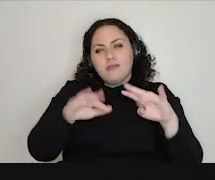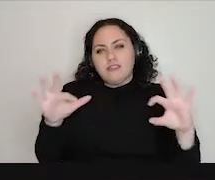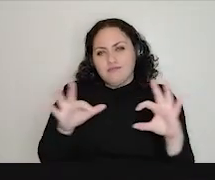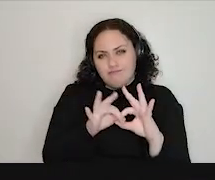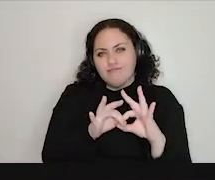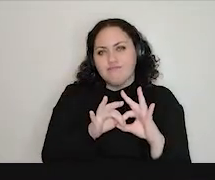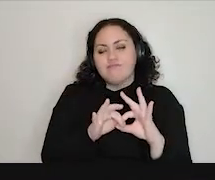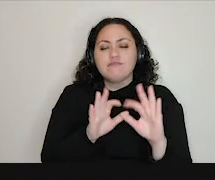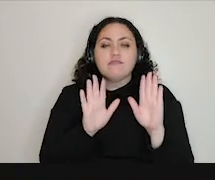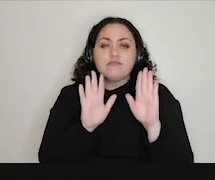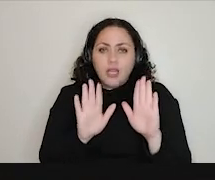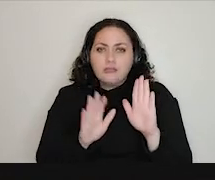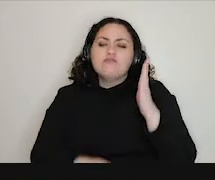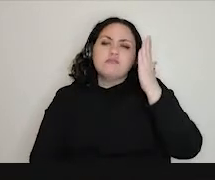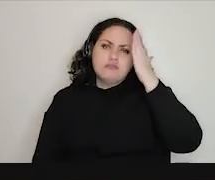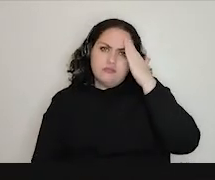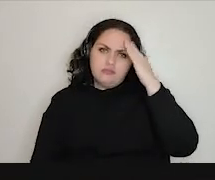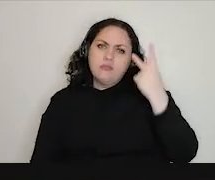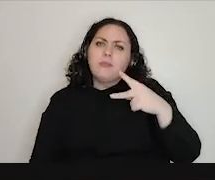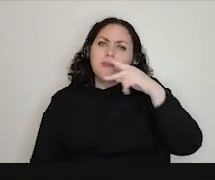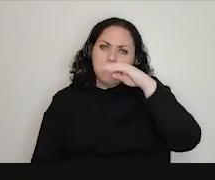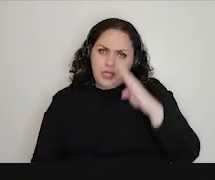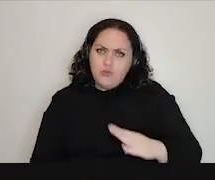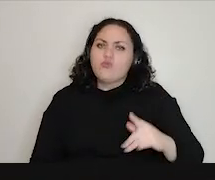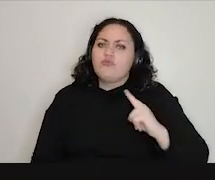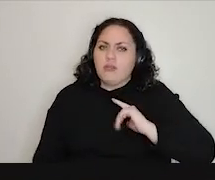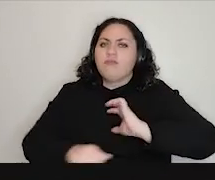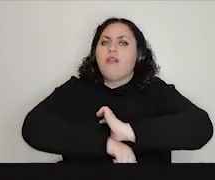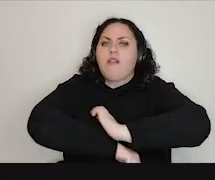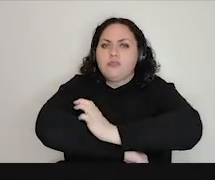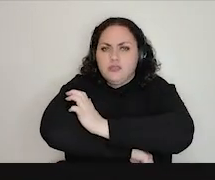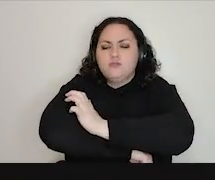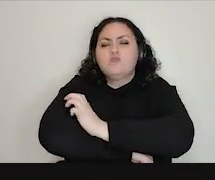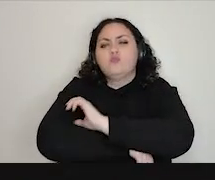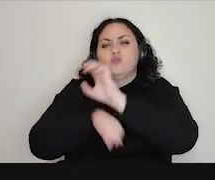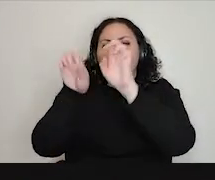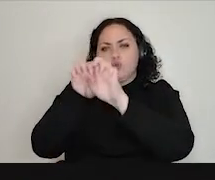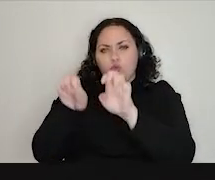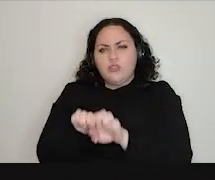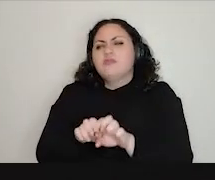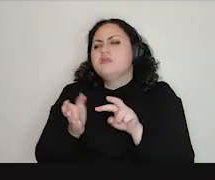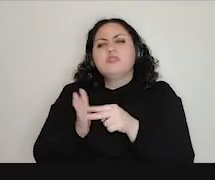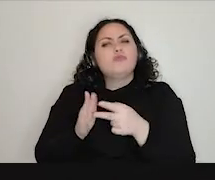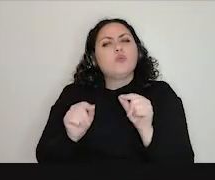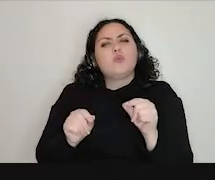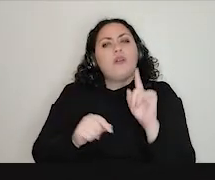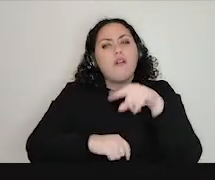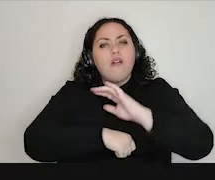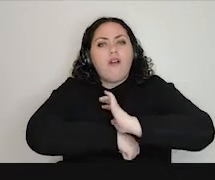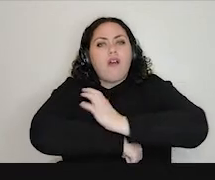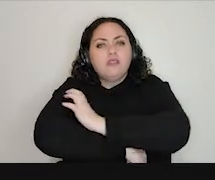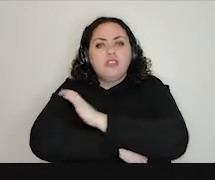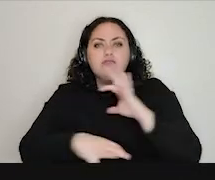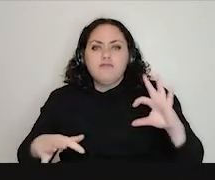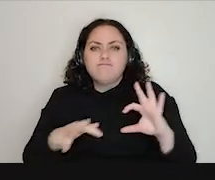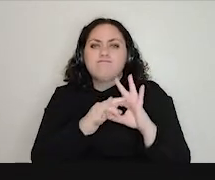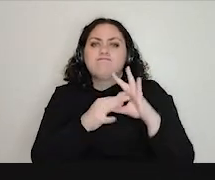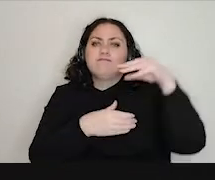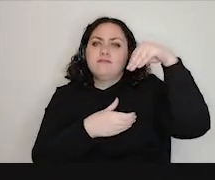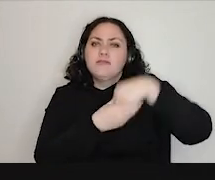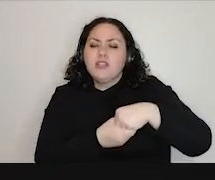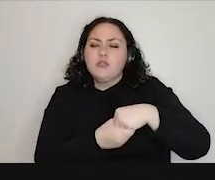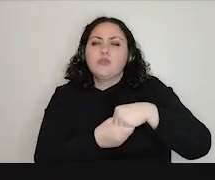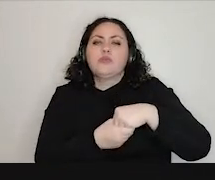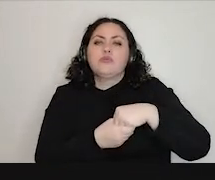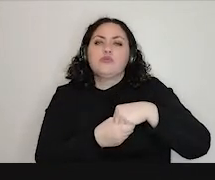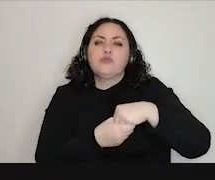que o Brasil, ele é um país que tem o racismo estrutural, né? Ou seja, é aquele racismo que está ancorado